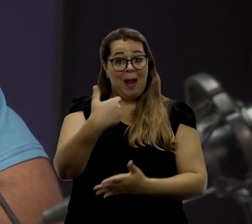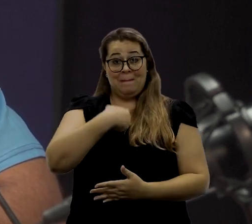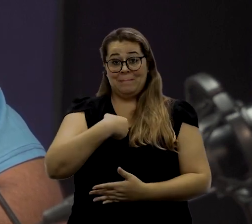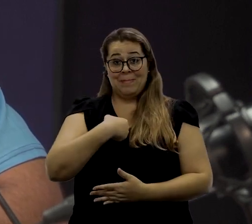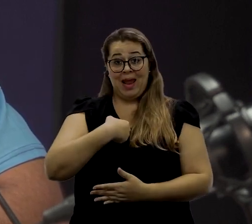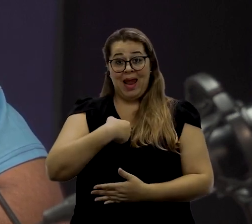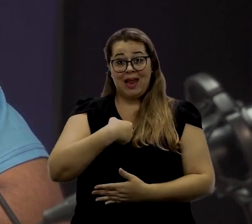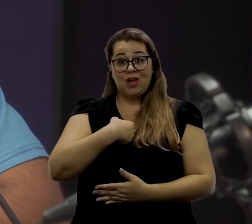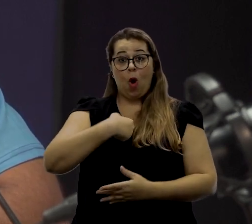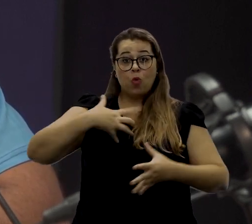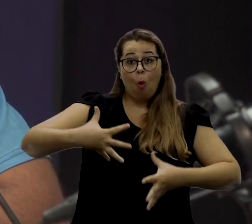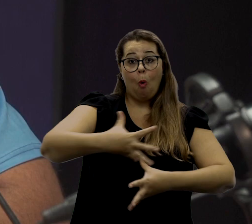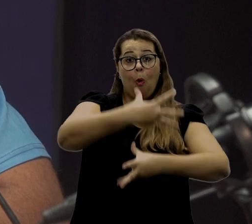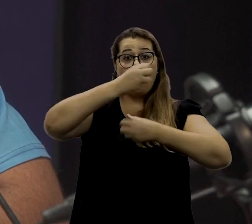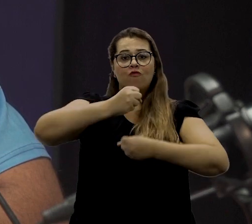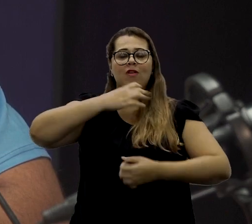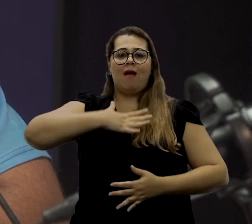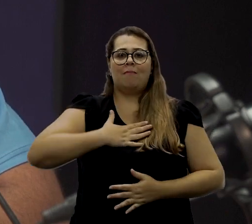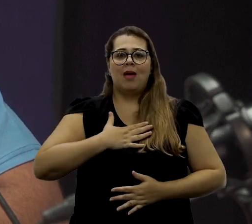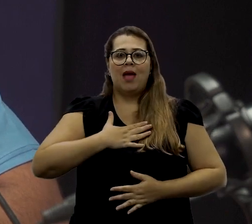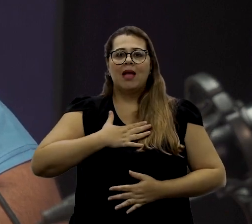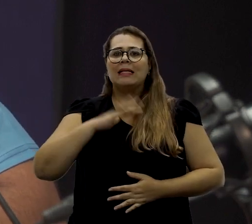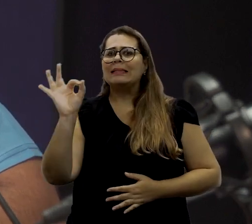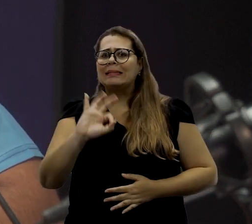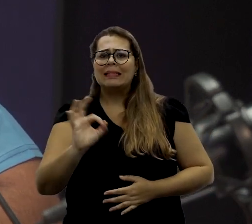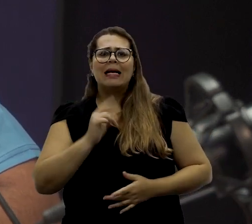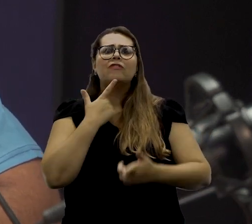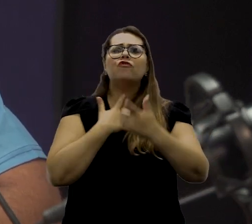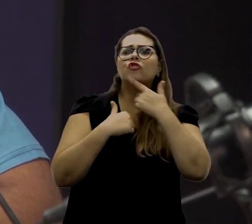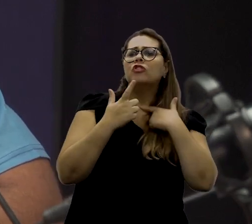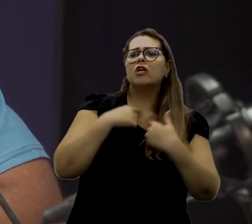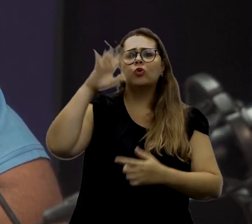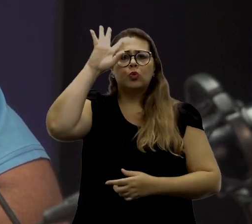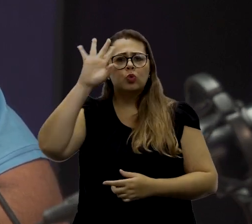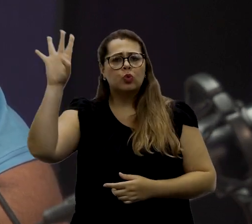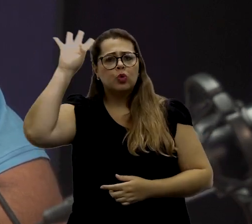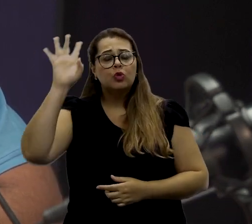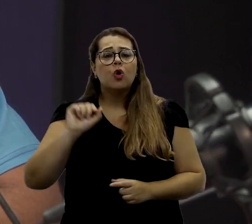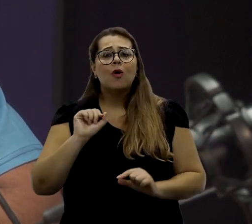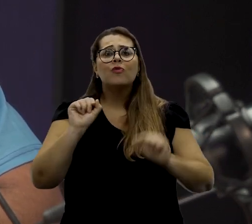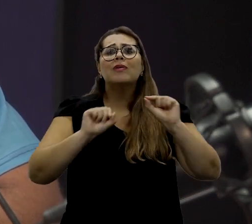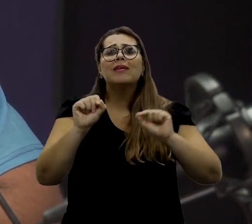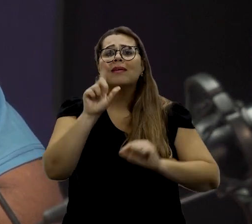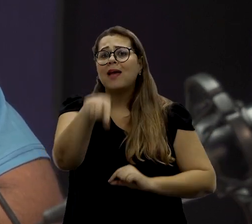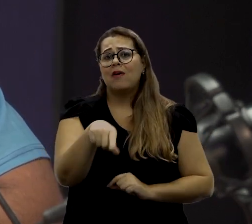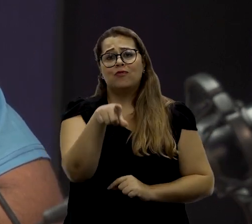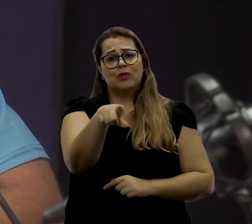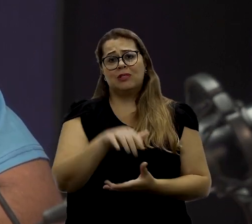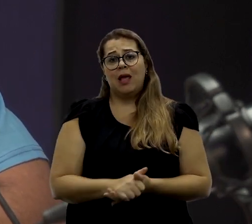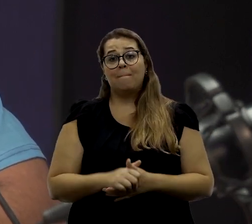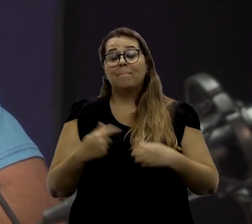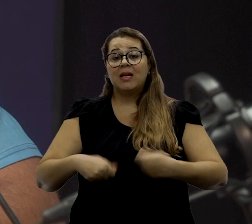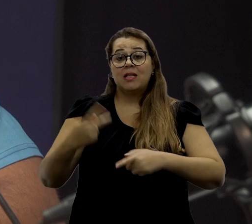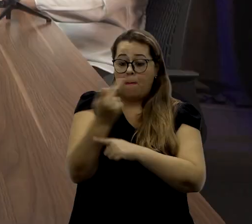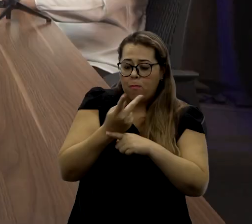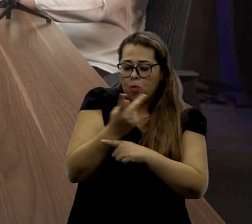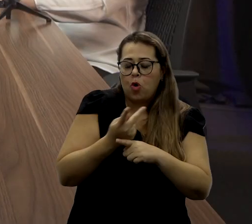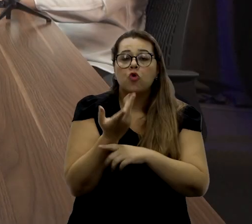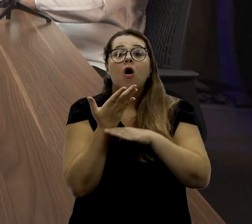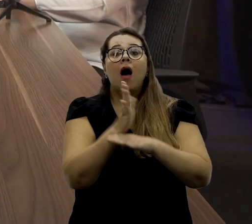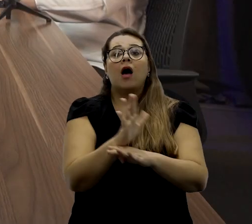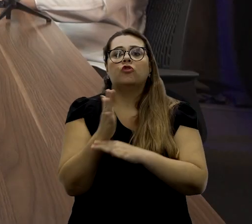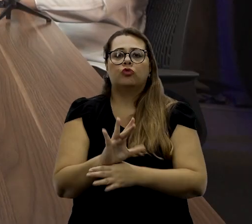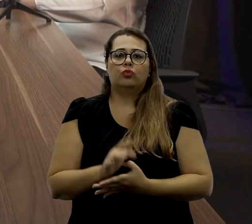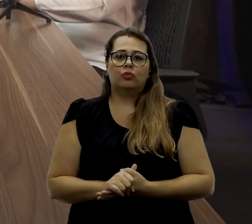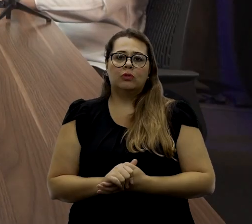você, se você não confiar em você, não tiver desejo, não tiver vontade, não tiver sonho, quem é você? Então nós precisamos procurar